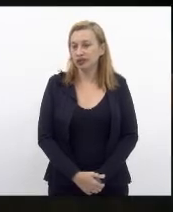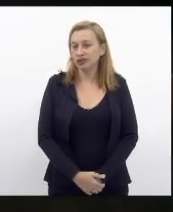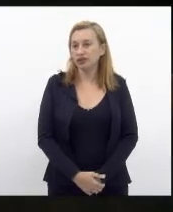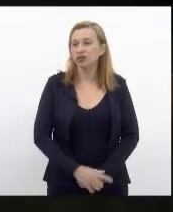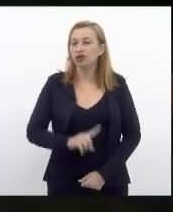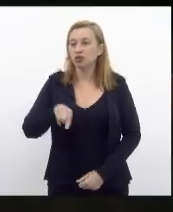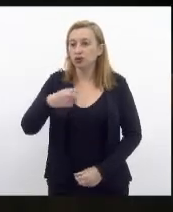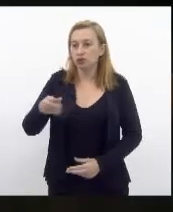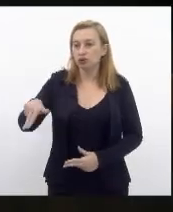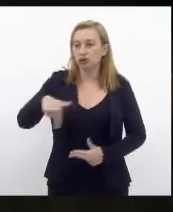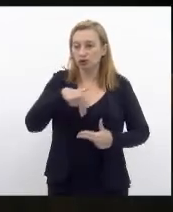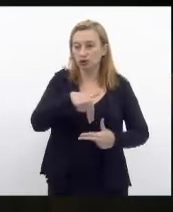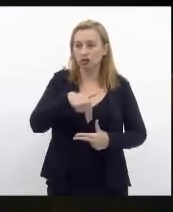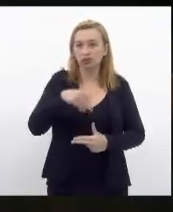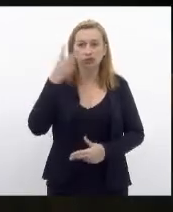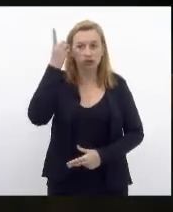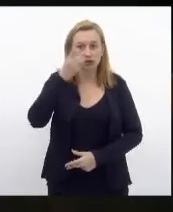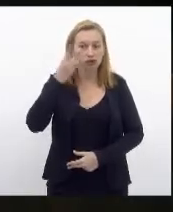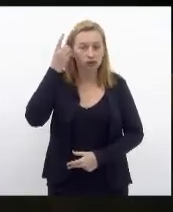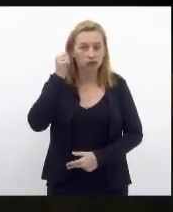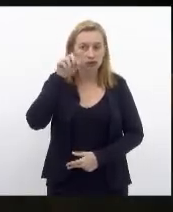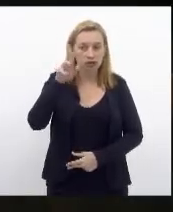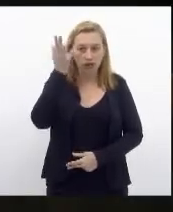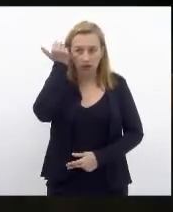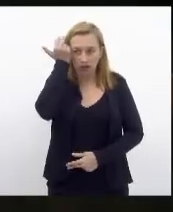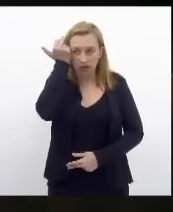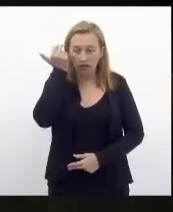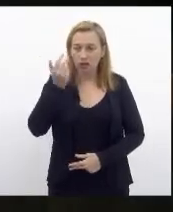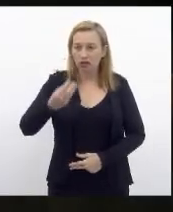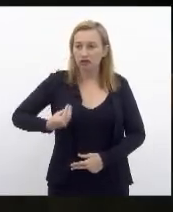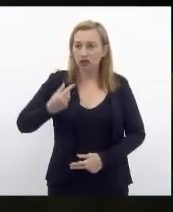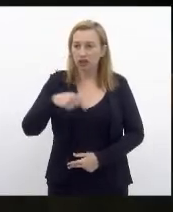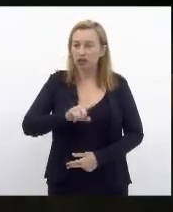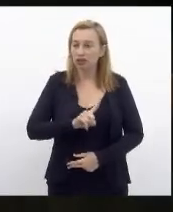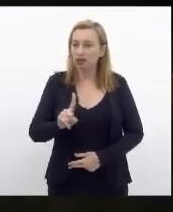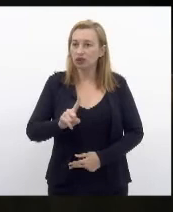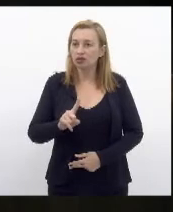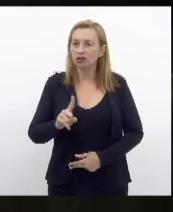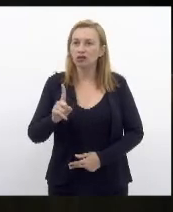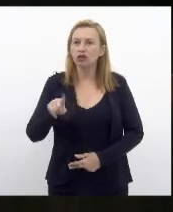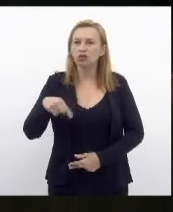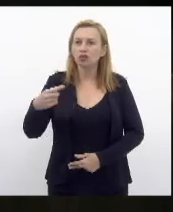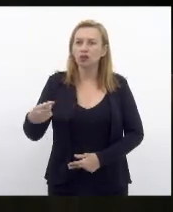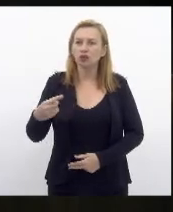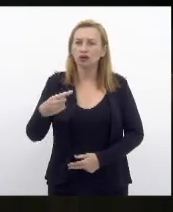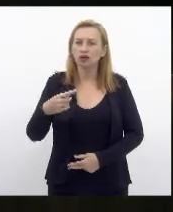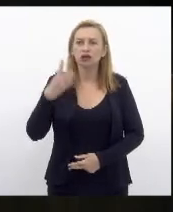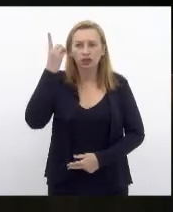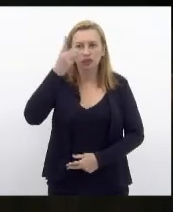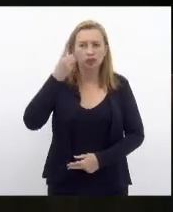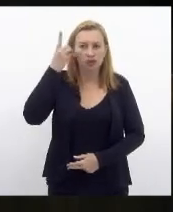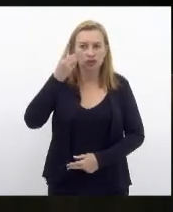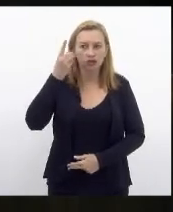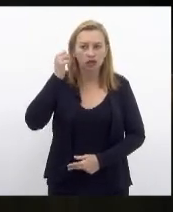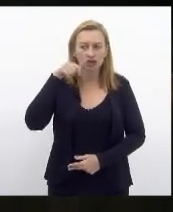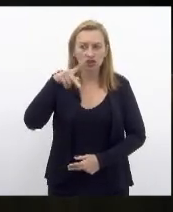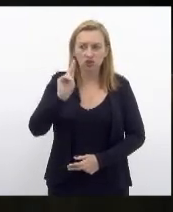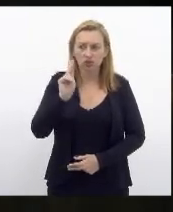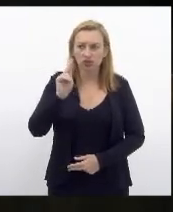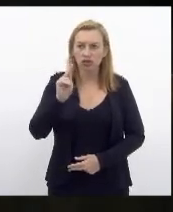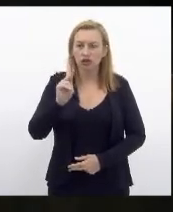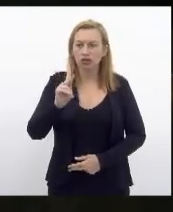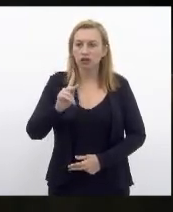Próximo orador escrito é o nobre deputado Eliomar Coelho, não se encontrando presente. Próximo orador escrito é o nobre deputado Alexandre